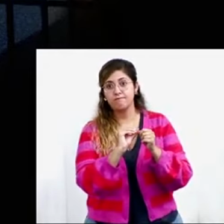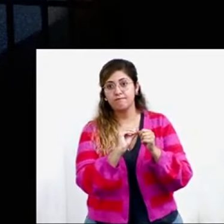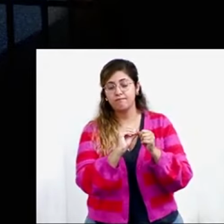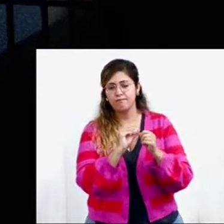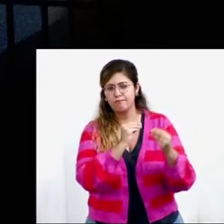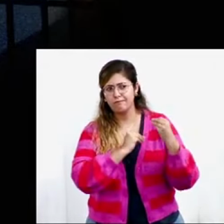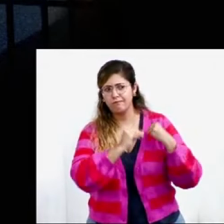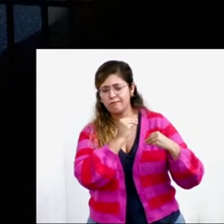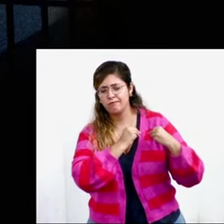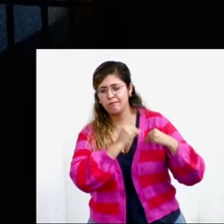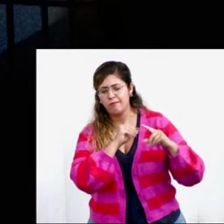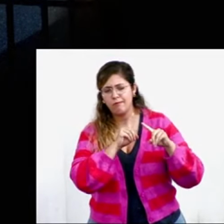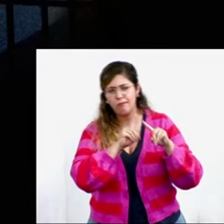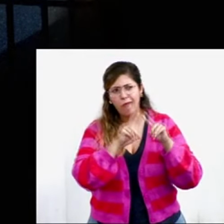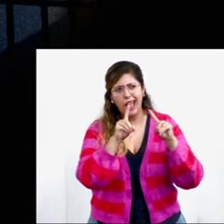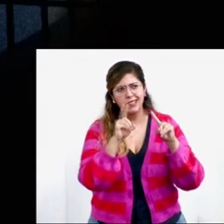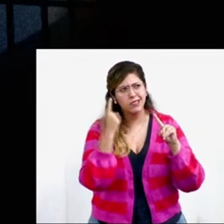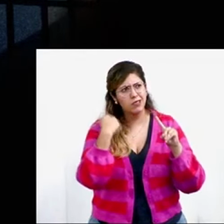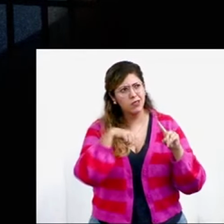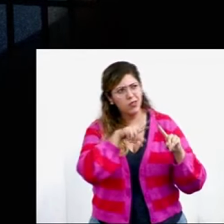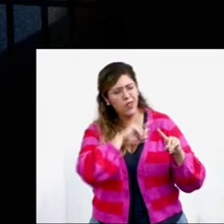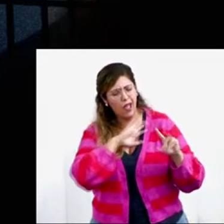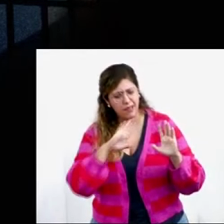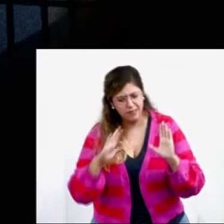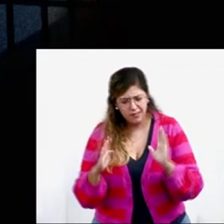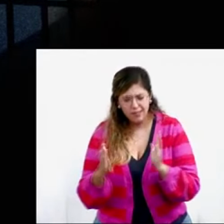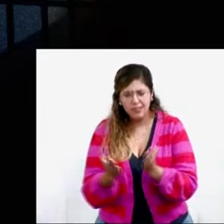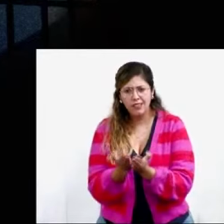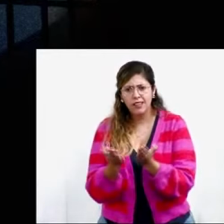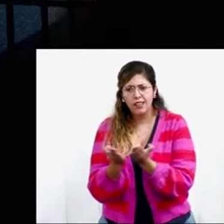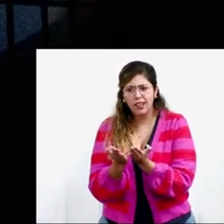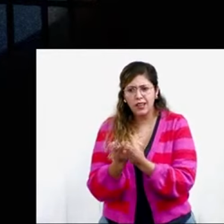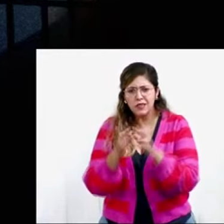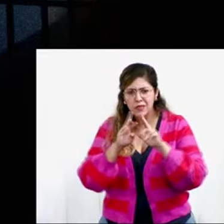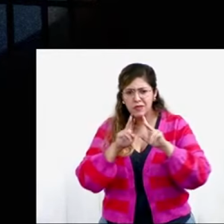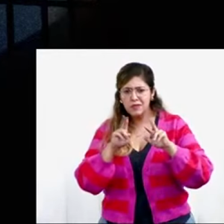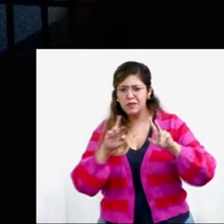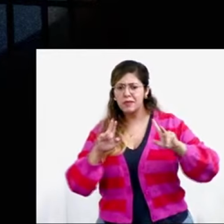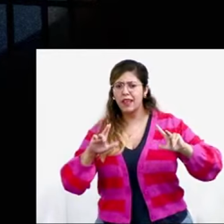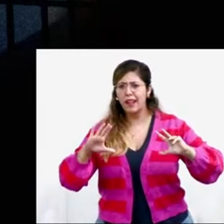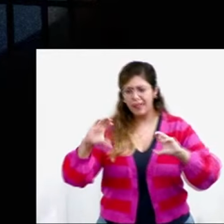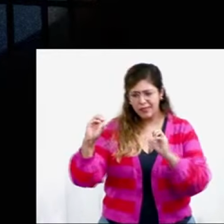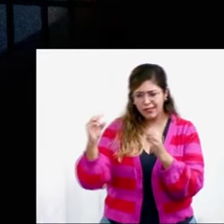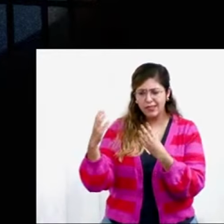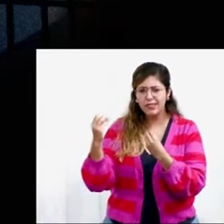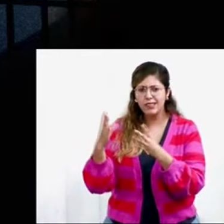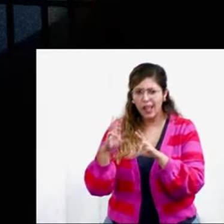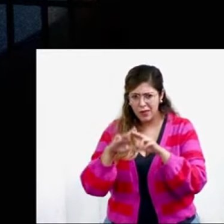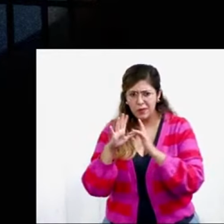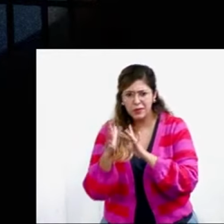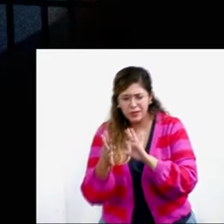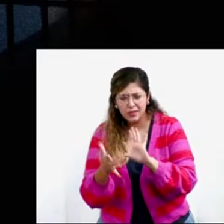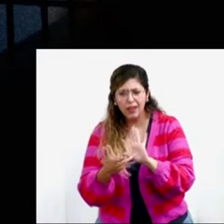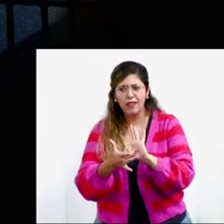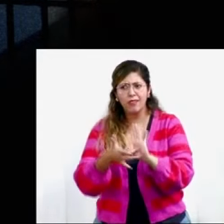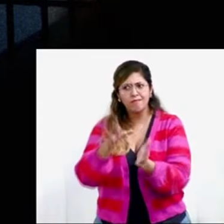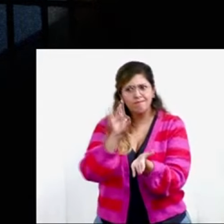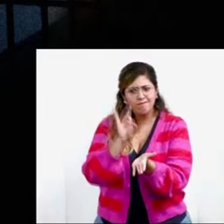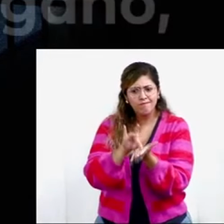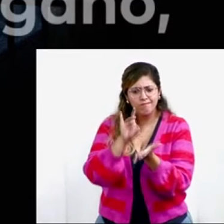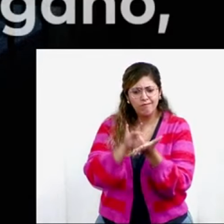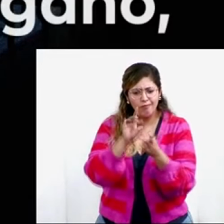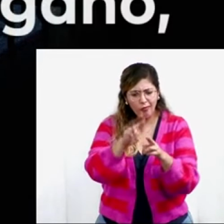a Cristo, se é que de fato tendes ouvido e nele fostes instruídos, segundo é a verdade em